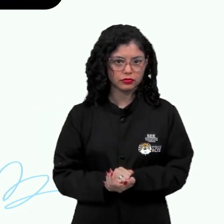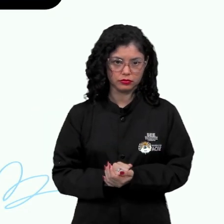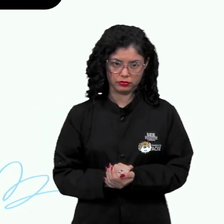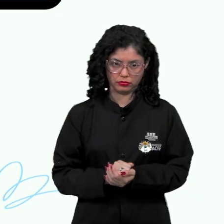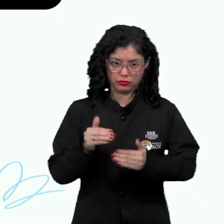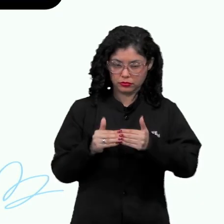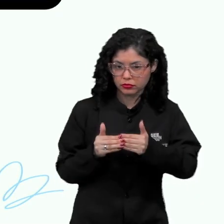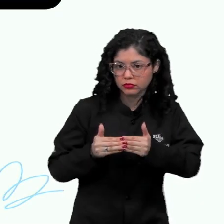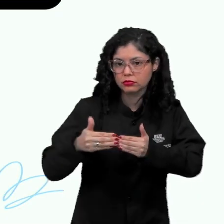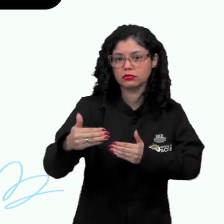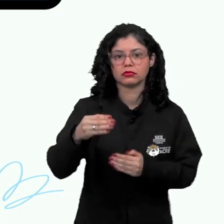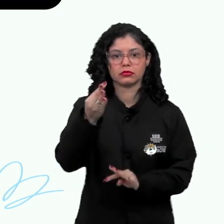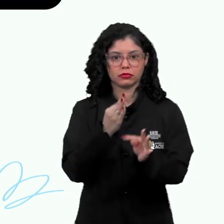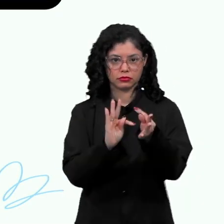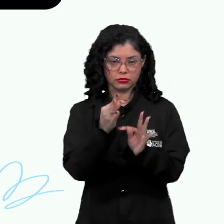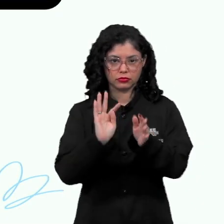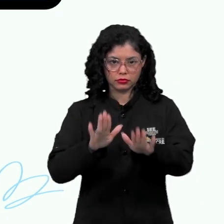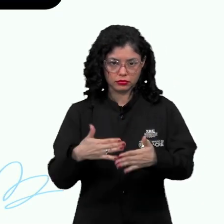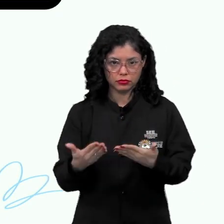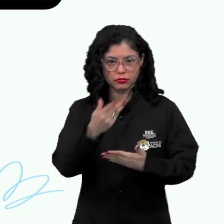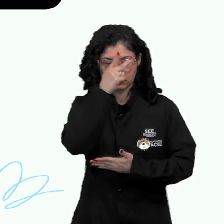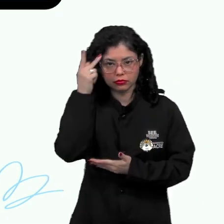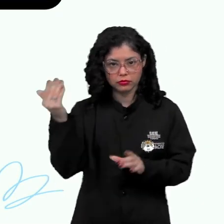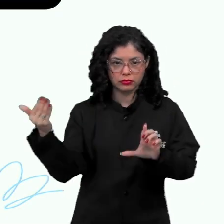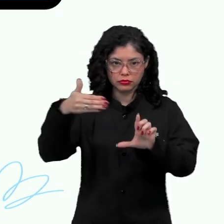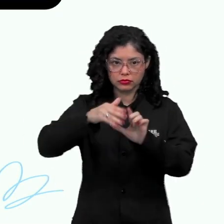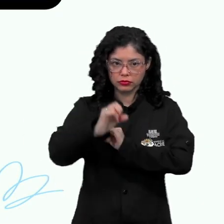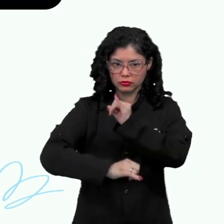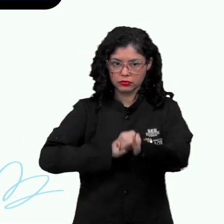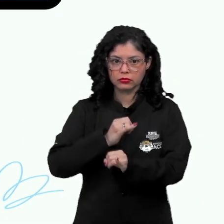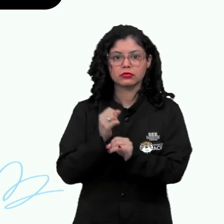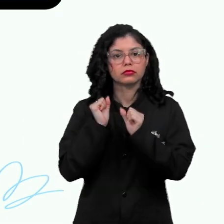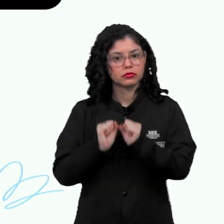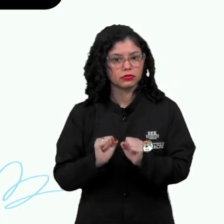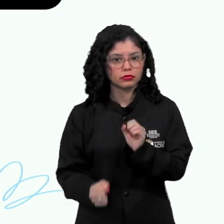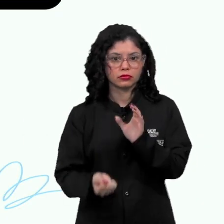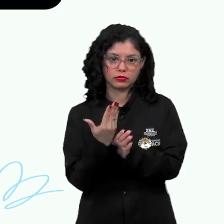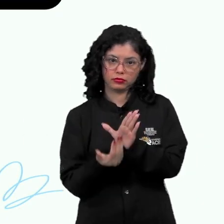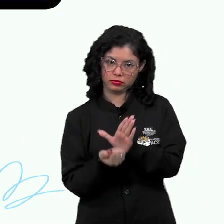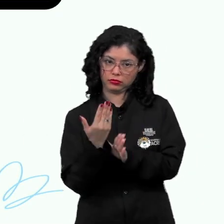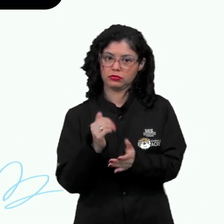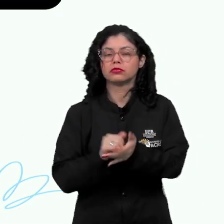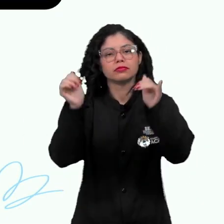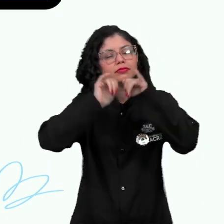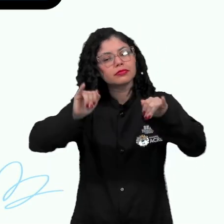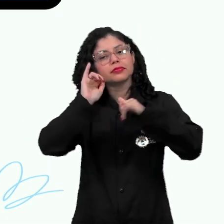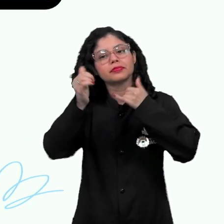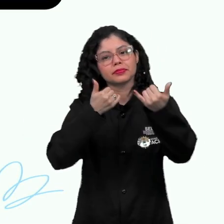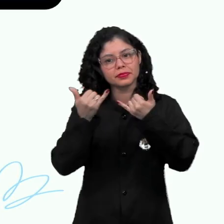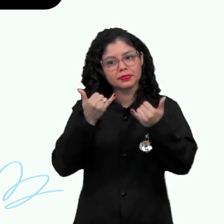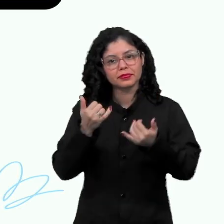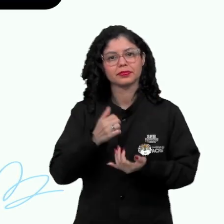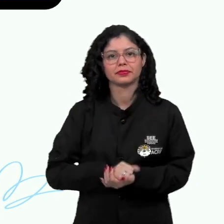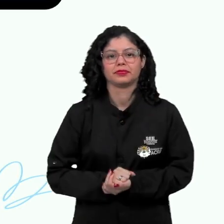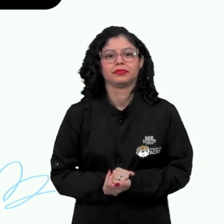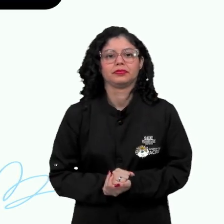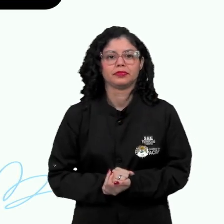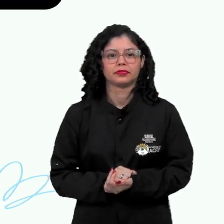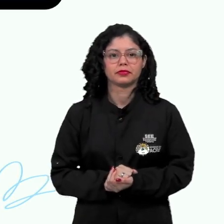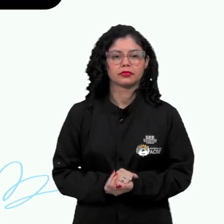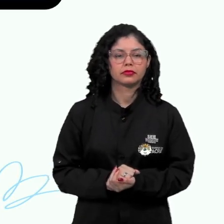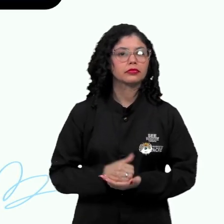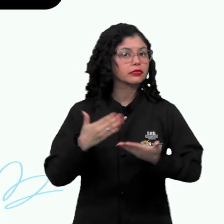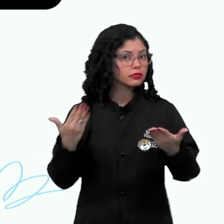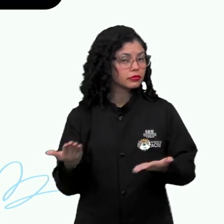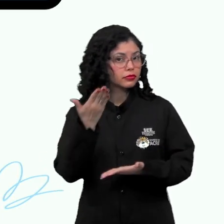o avanço da tecnologia, qualquer pessoa com acesso à internet pode produzir e divulgar informações.